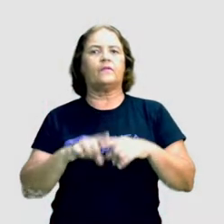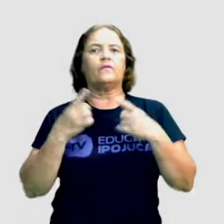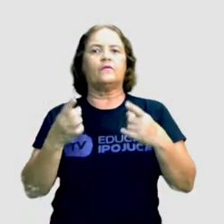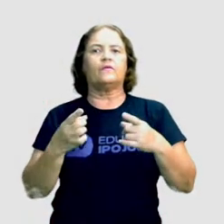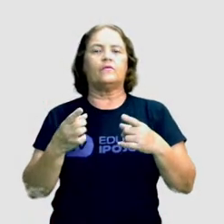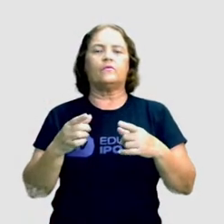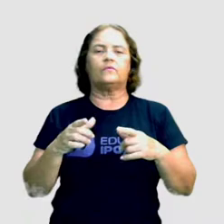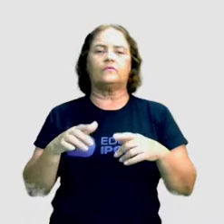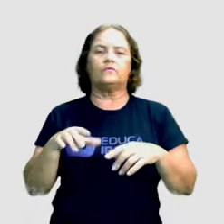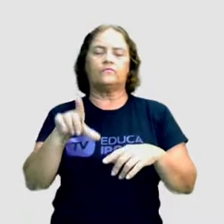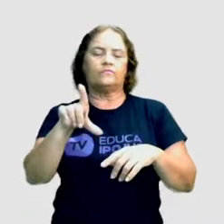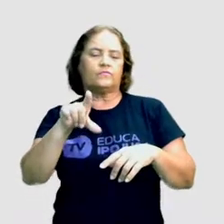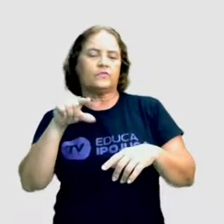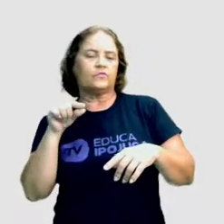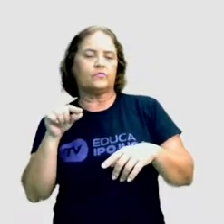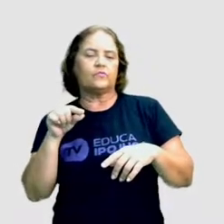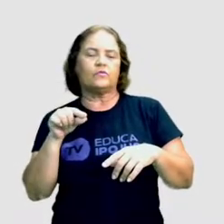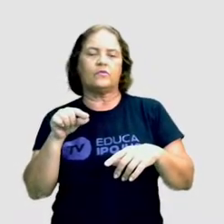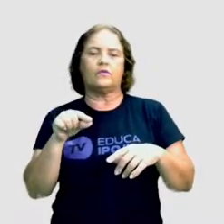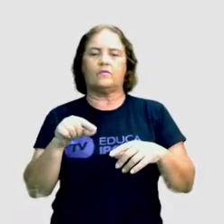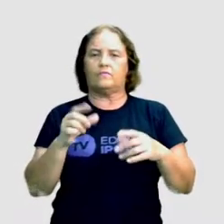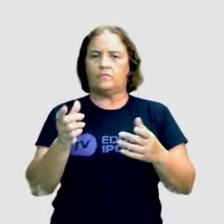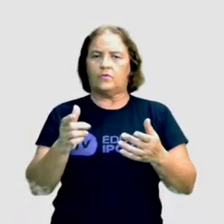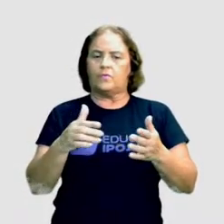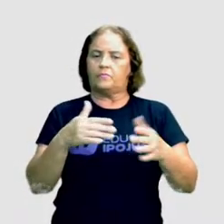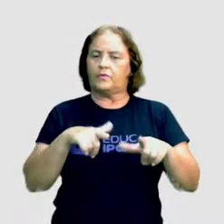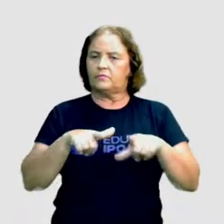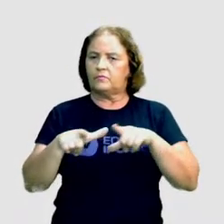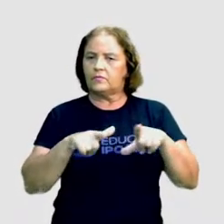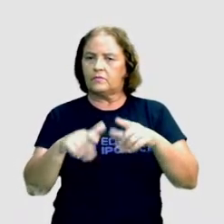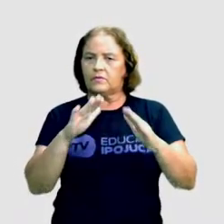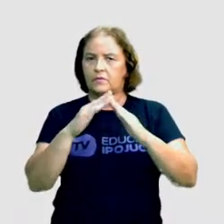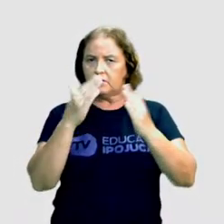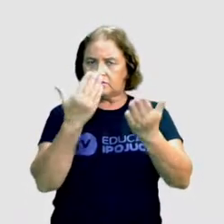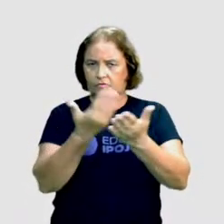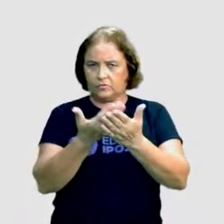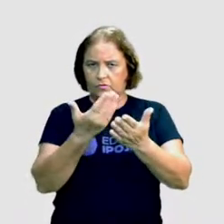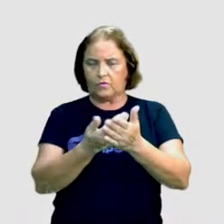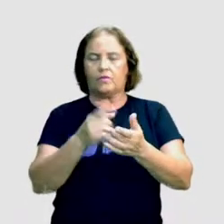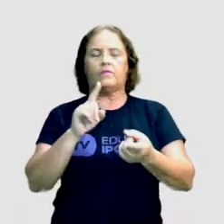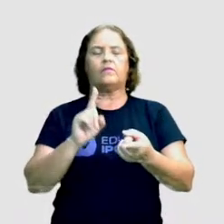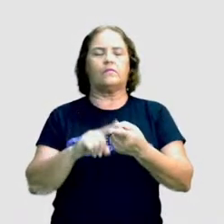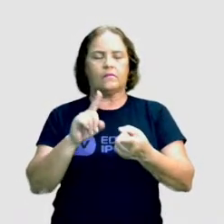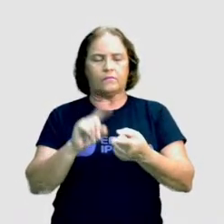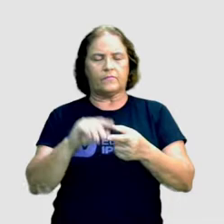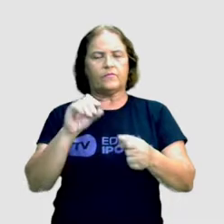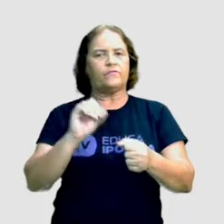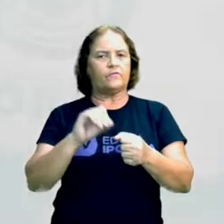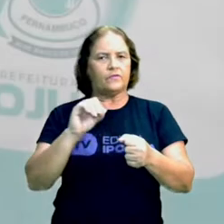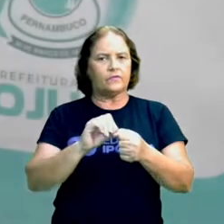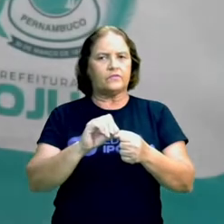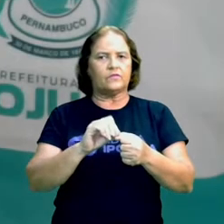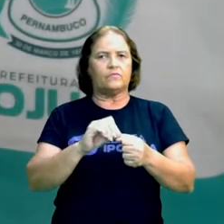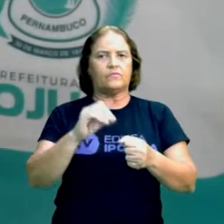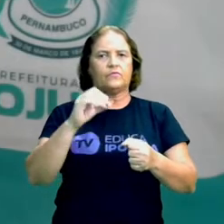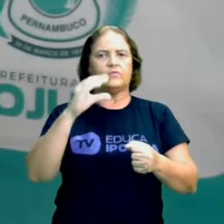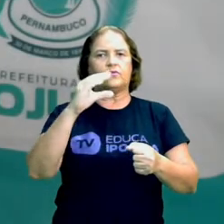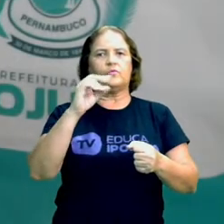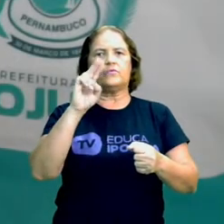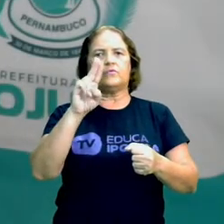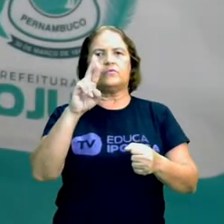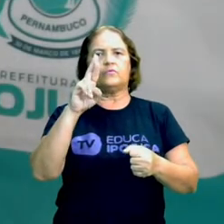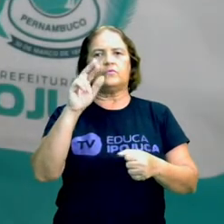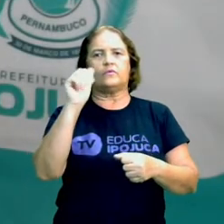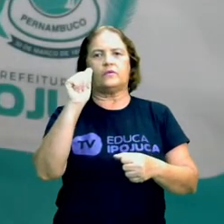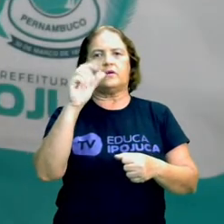informações para um trabalho escolar, por exemplo, também estamos praticando a curadoria. E um exemplo ainda muito mais prático do dia a dia